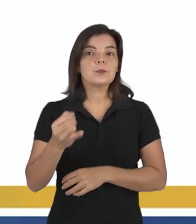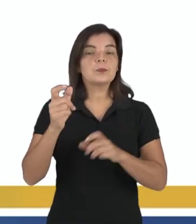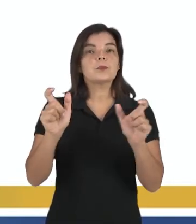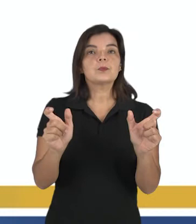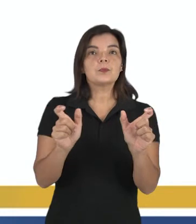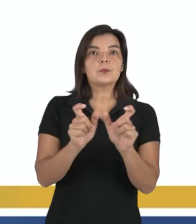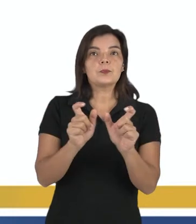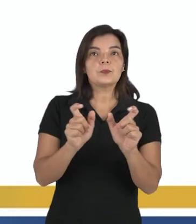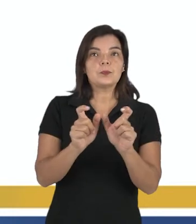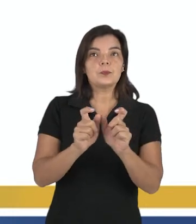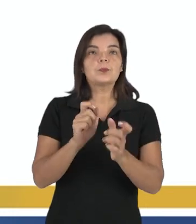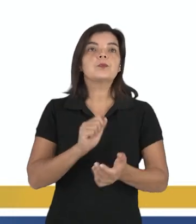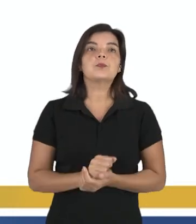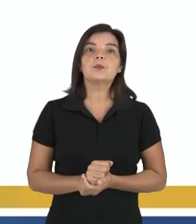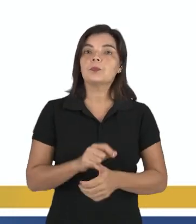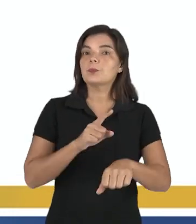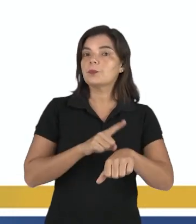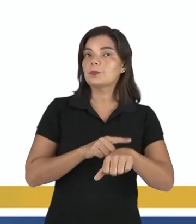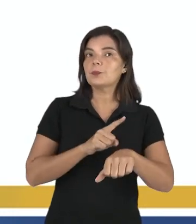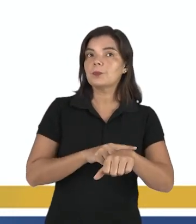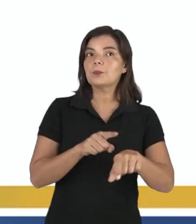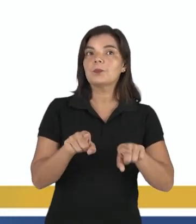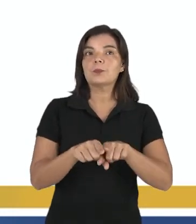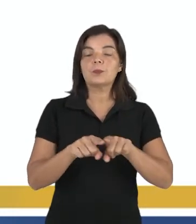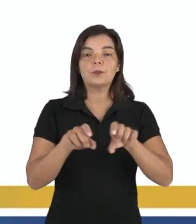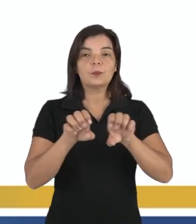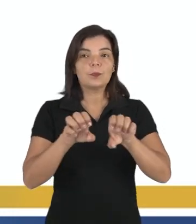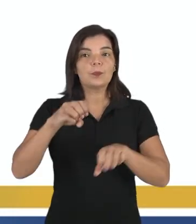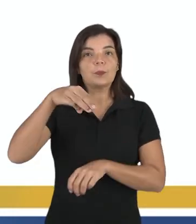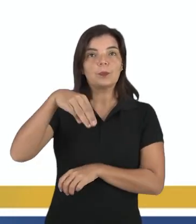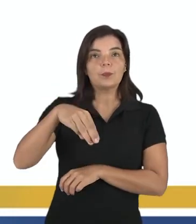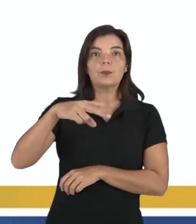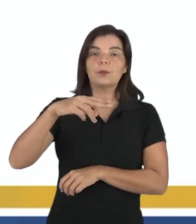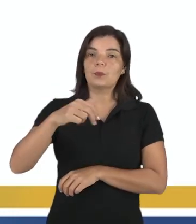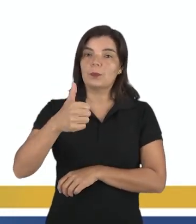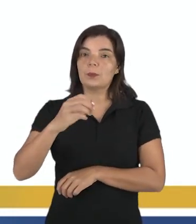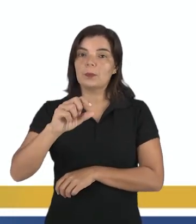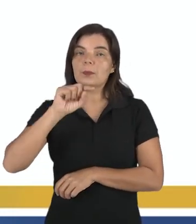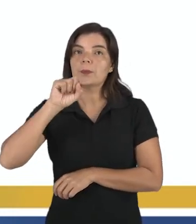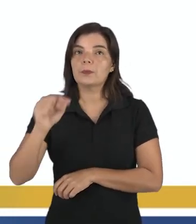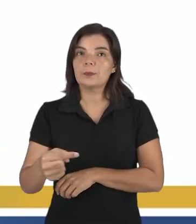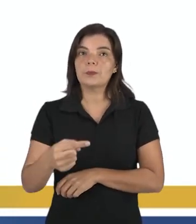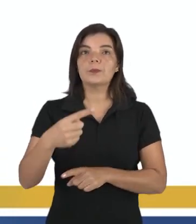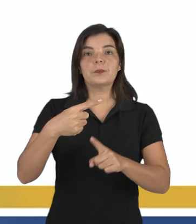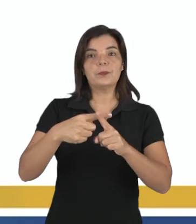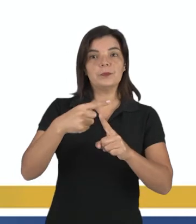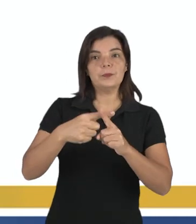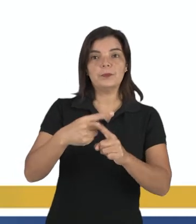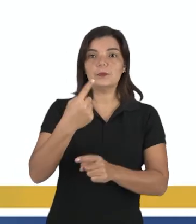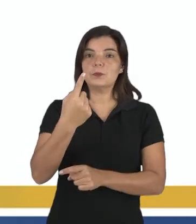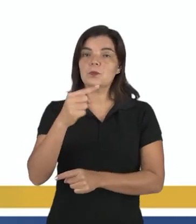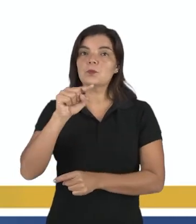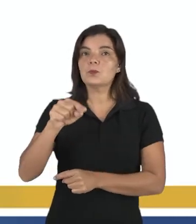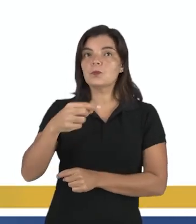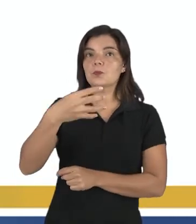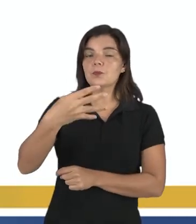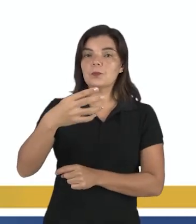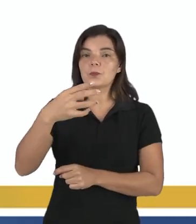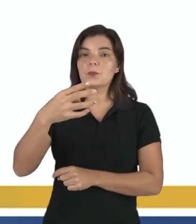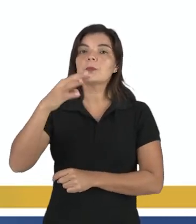o montante é obtido em função do tempo, por meio da equação montante é igual a 10.000